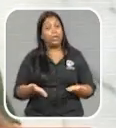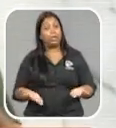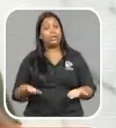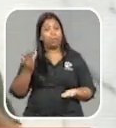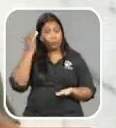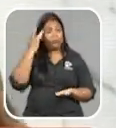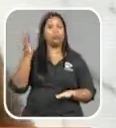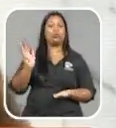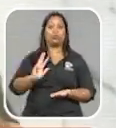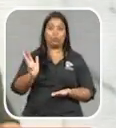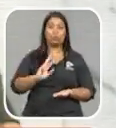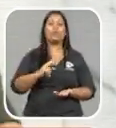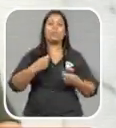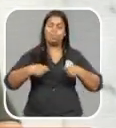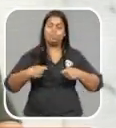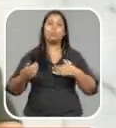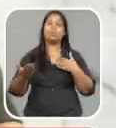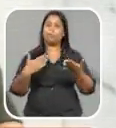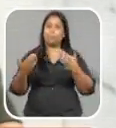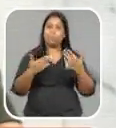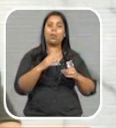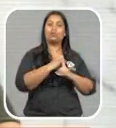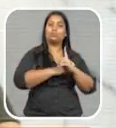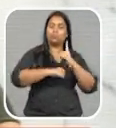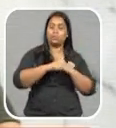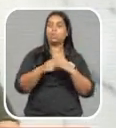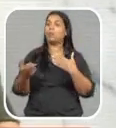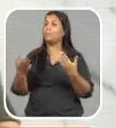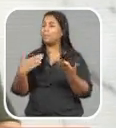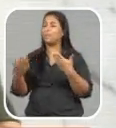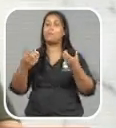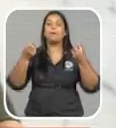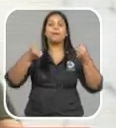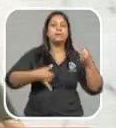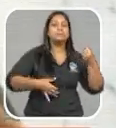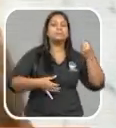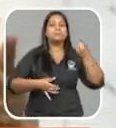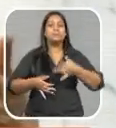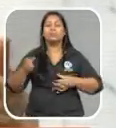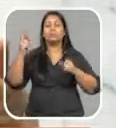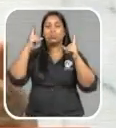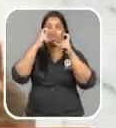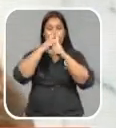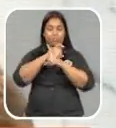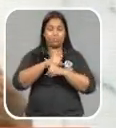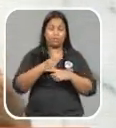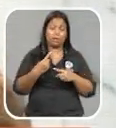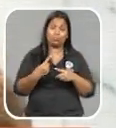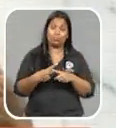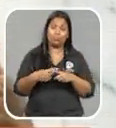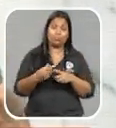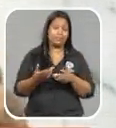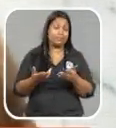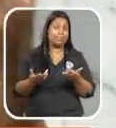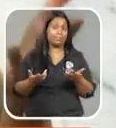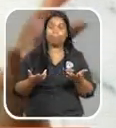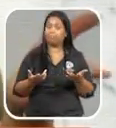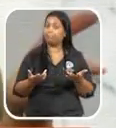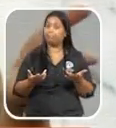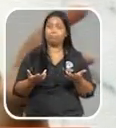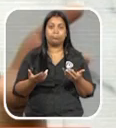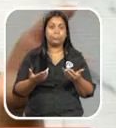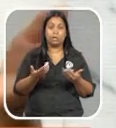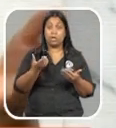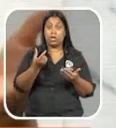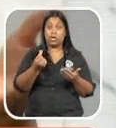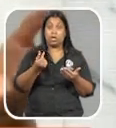sociedade, né, para explicar as dificuldades, porque não vai ter um arranque econômico de uma hora para outra. Porque o mundo vive